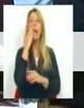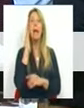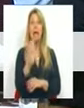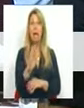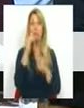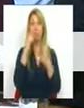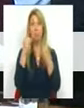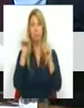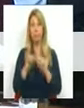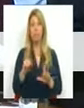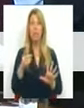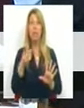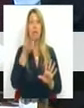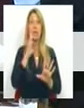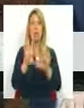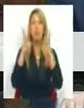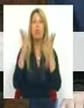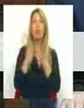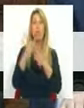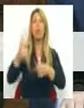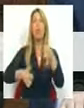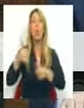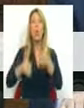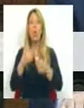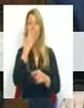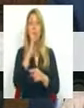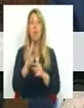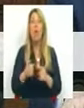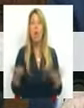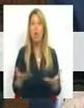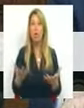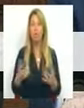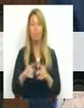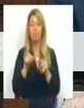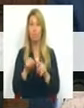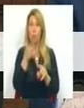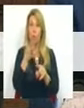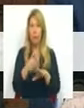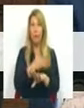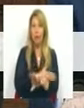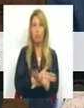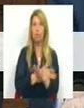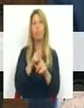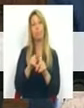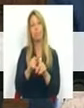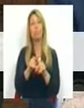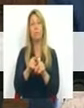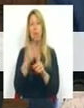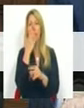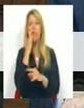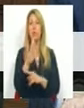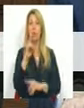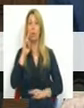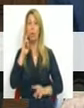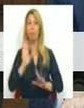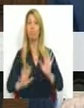expressada pela Direção-Geral de Concorrência? Nessa reunião que eu lhe transmiti anteriormente, a postura era uma postura defensiva.